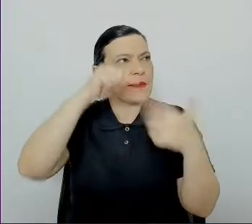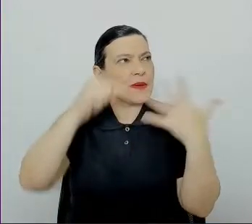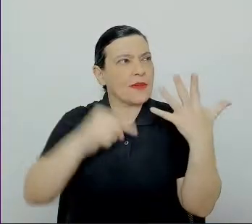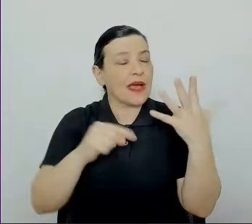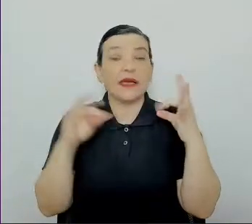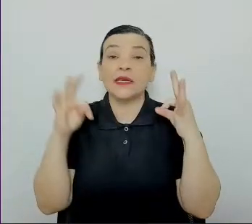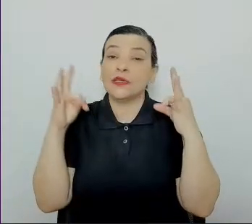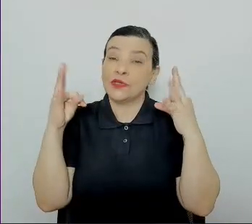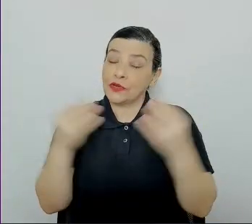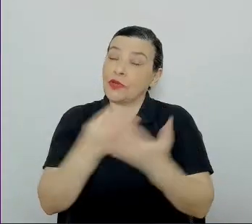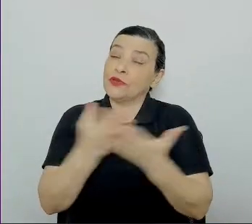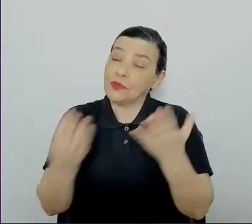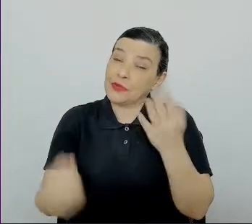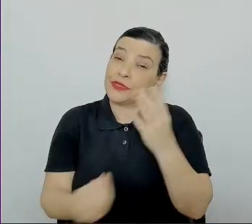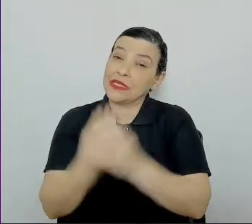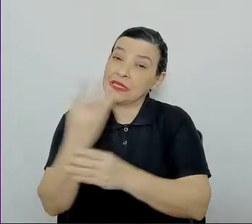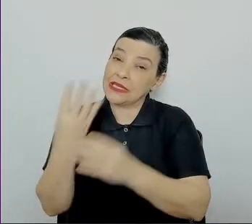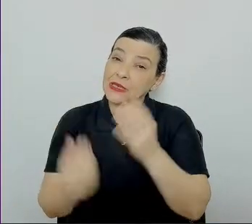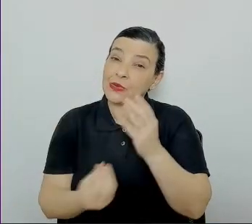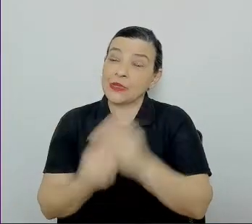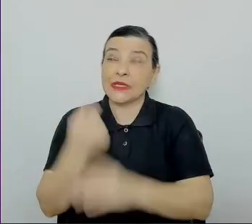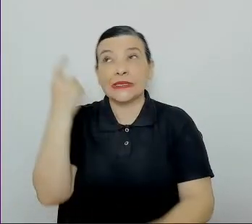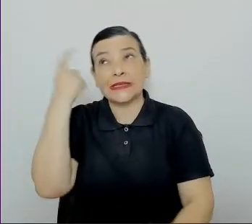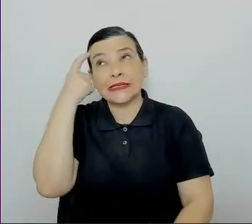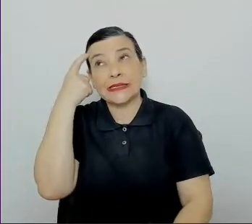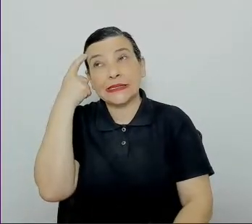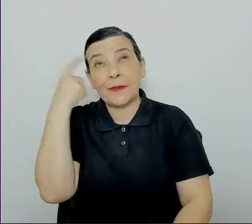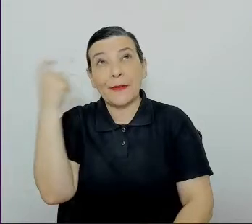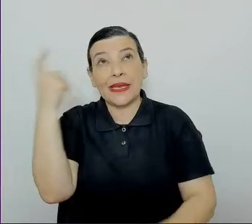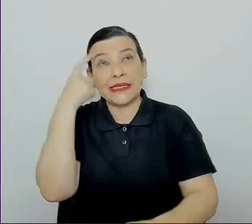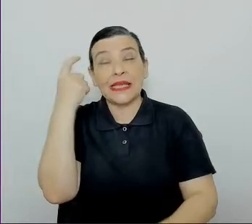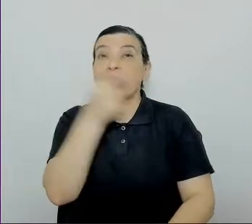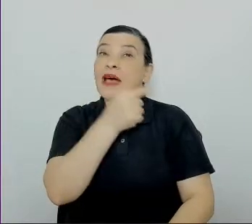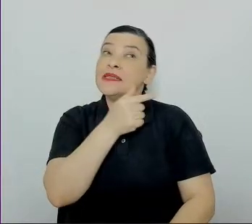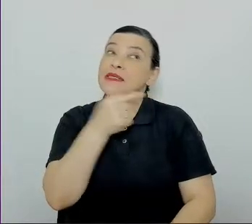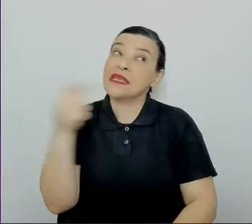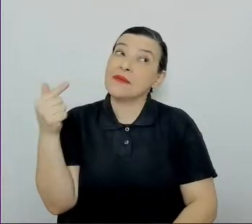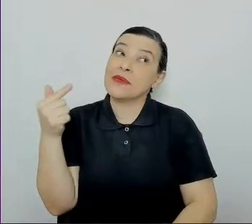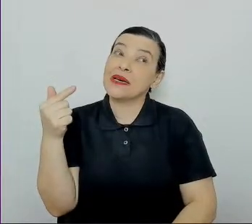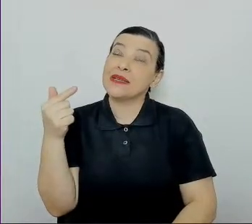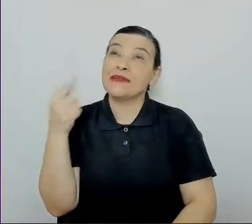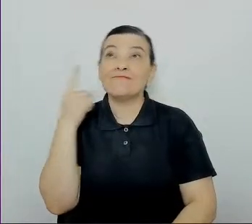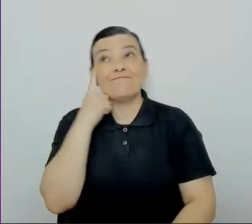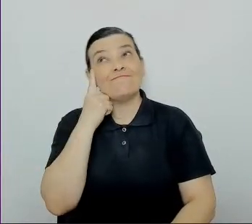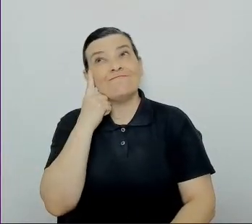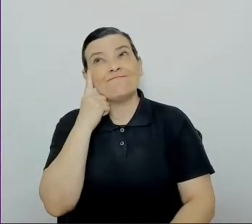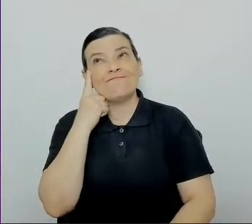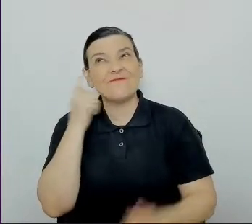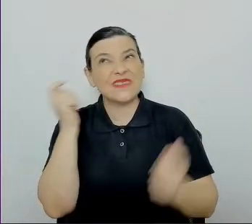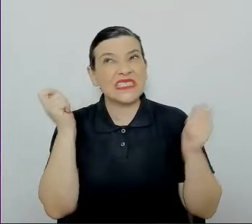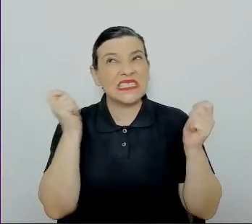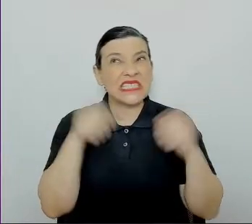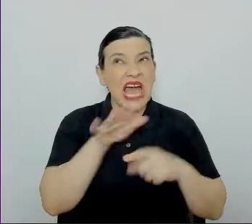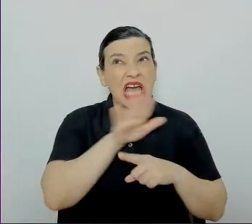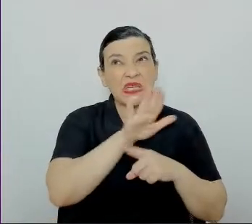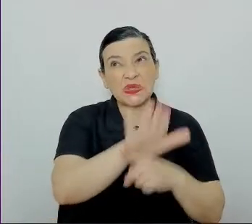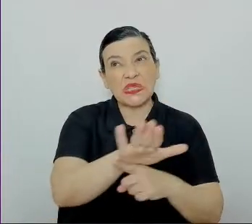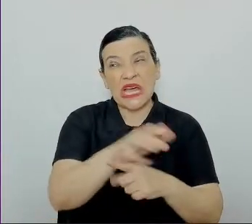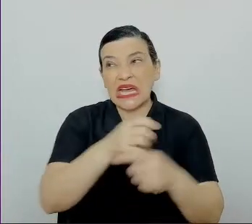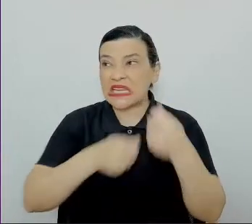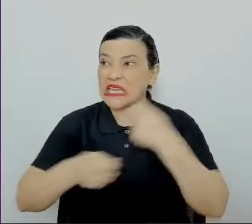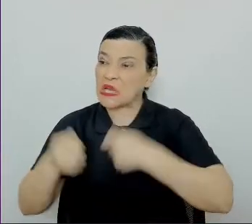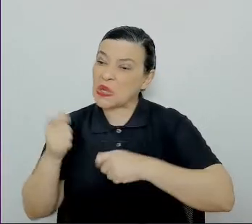criando funcionalidades. Você criou alguma coisa, talvez, essa semana, e você nem sabe necessariamente se impactou o negócio ou não, se foi a coisa certa ou não, se você tem que